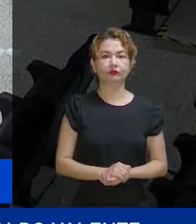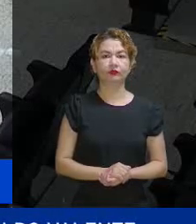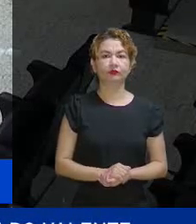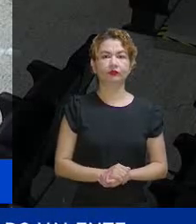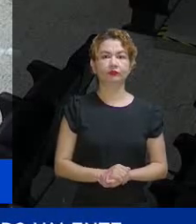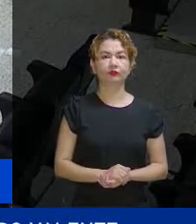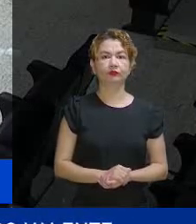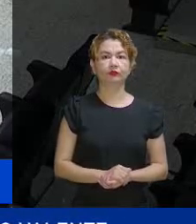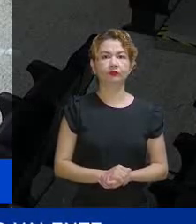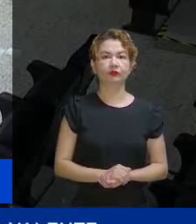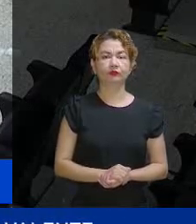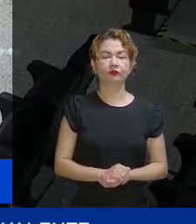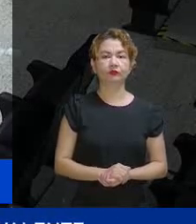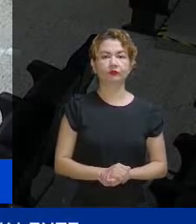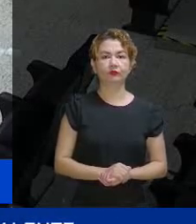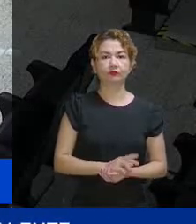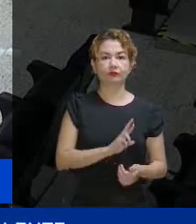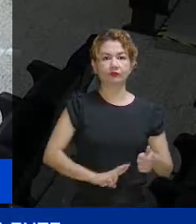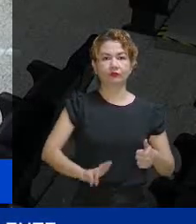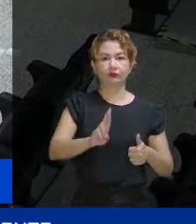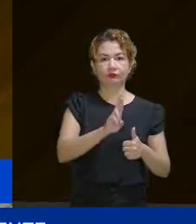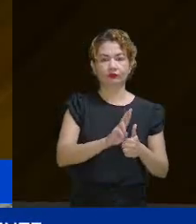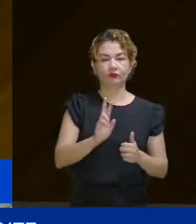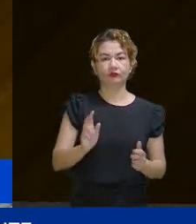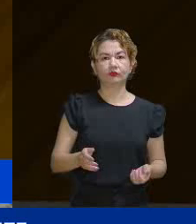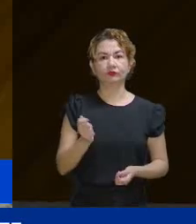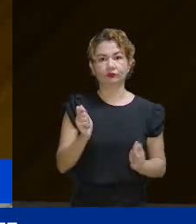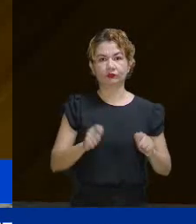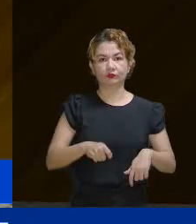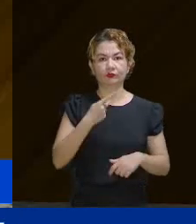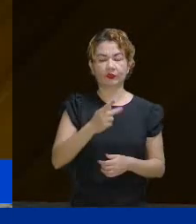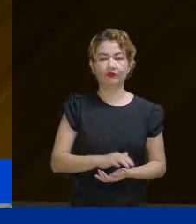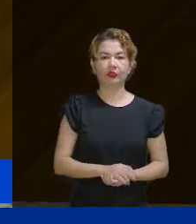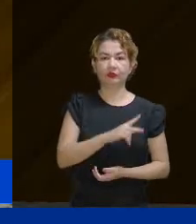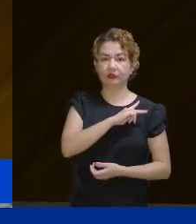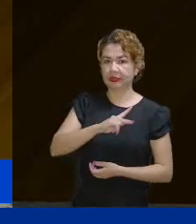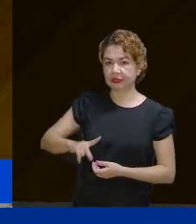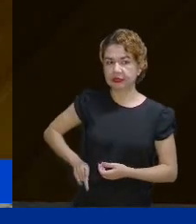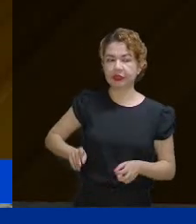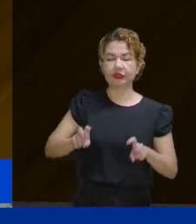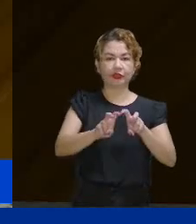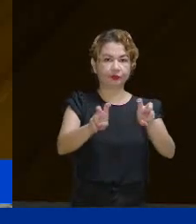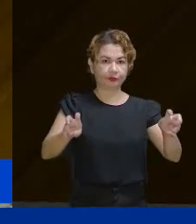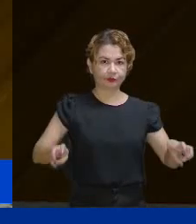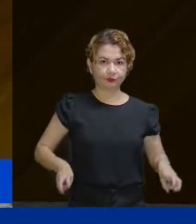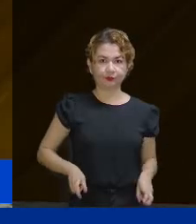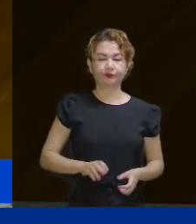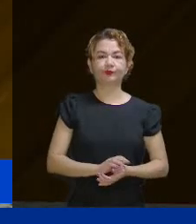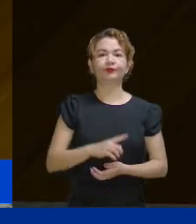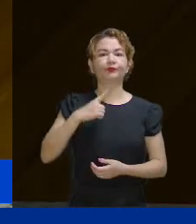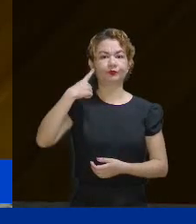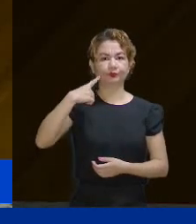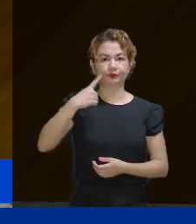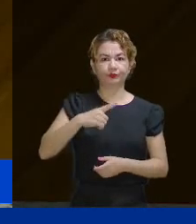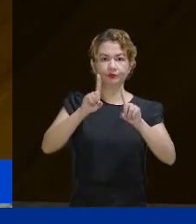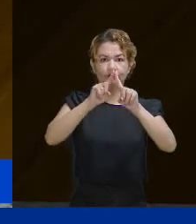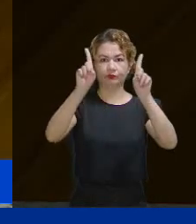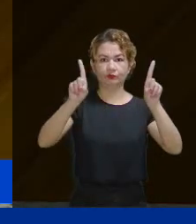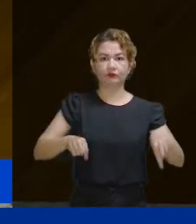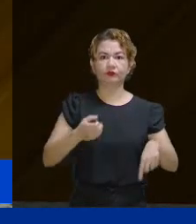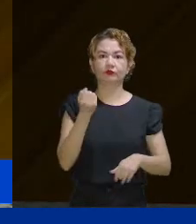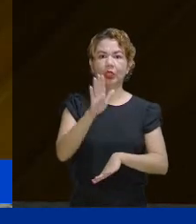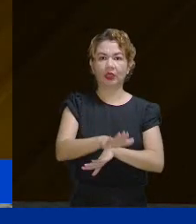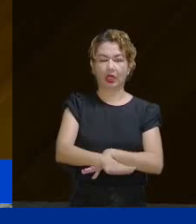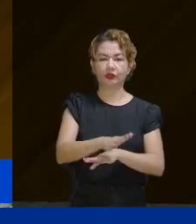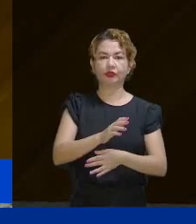Com a palavra, a representante do Ministério Público. Excelentíssimo senhor presidente, excelentíssimos julgadores, nobres advogados, servidores aqui presentes,